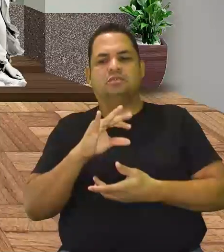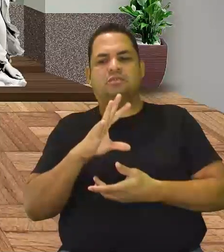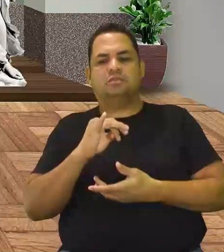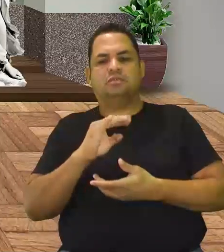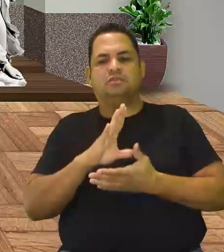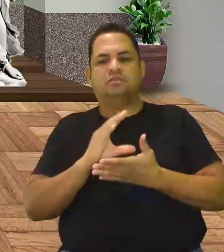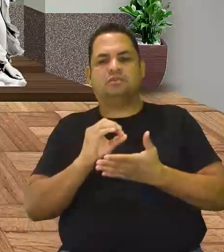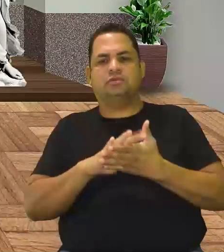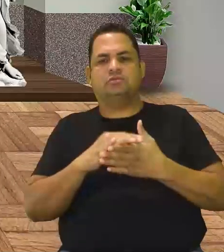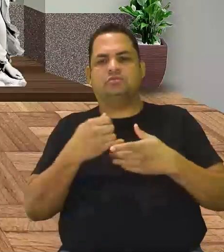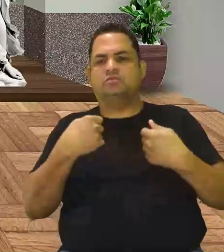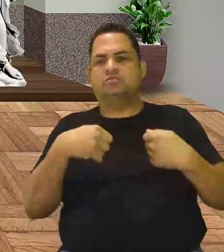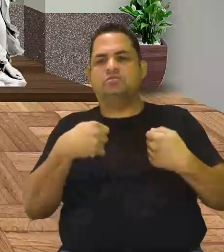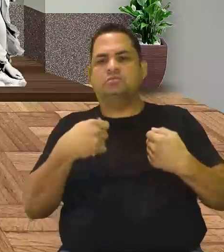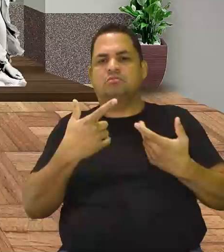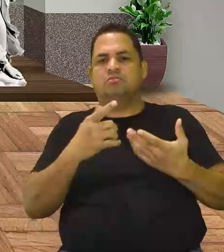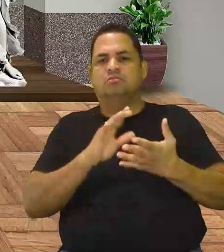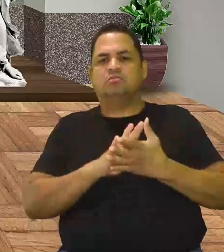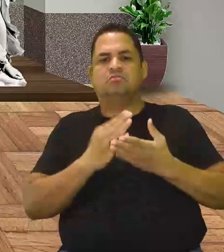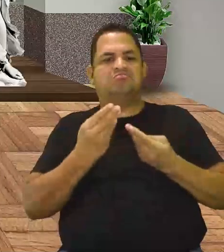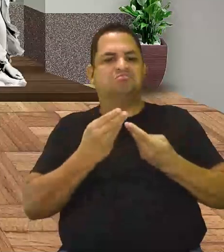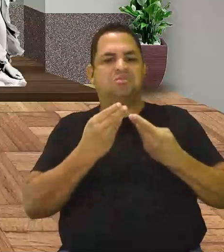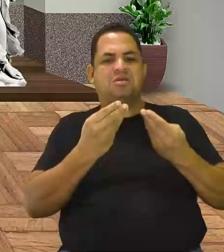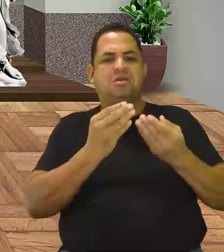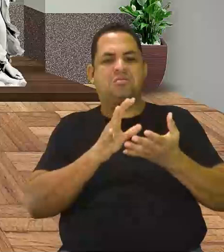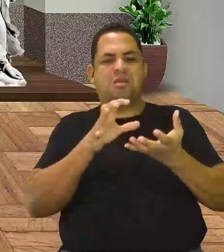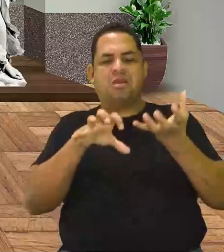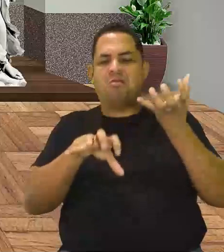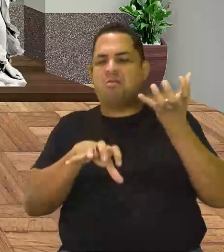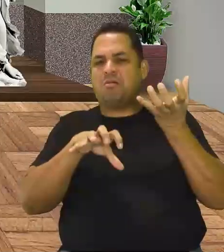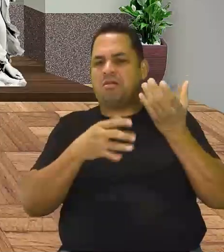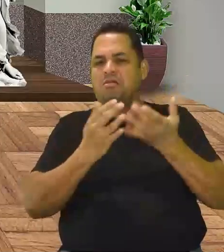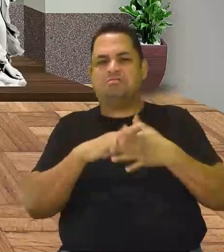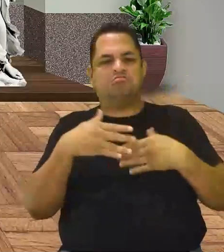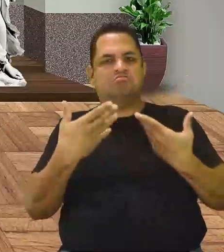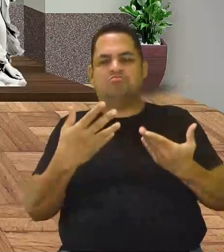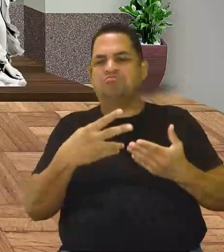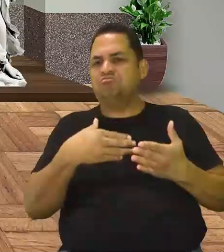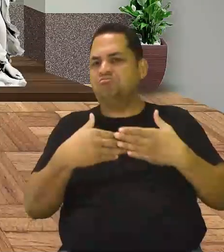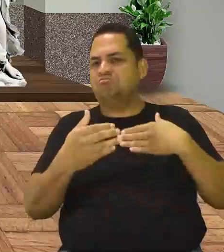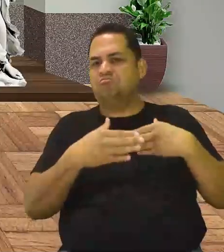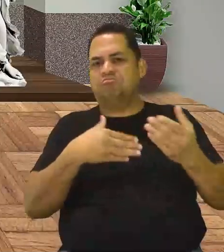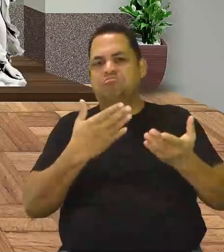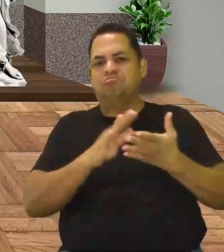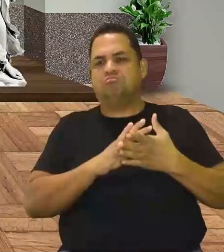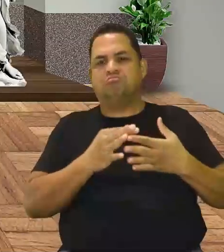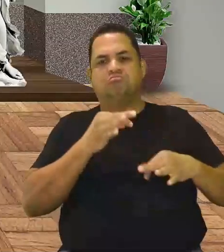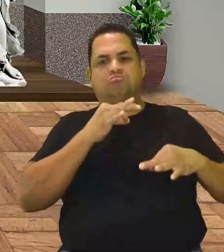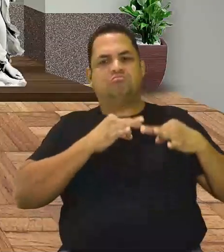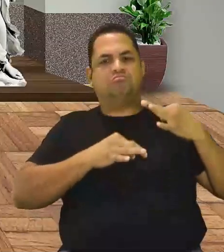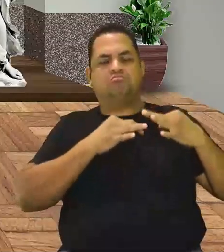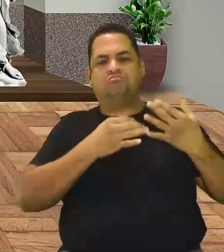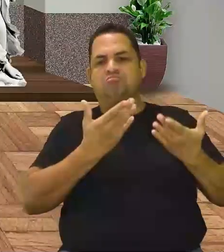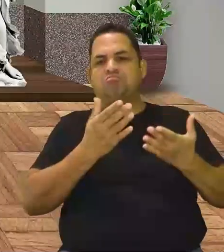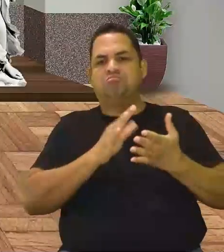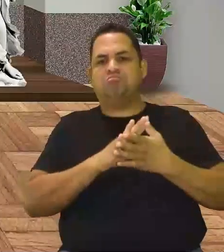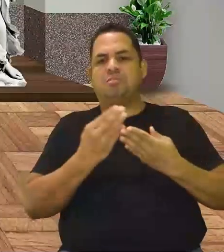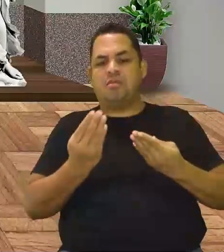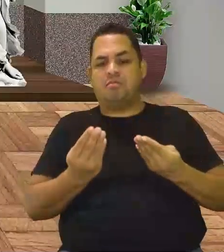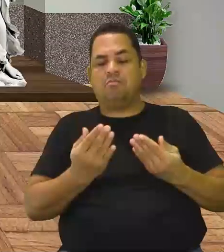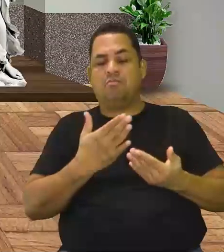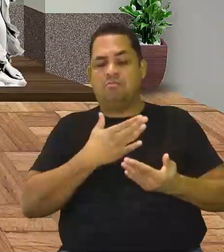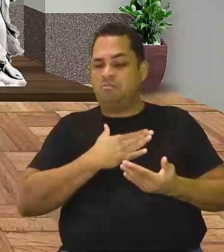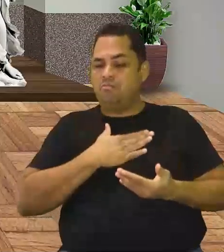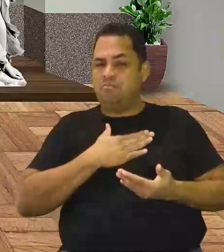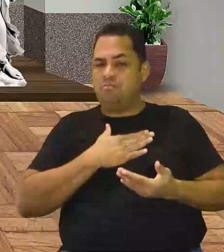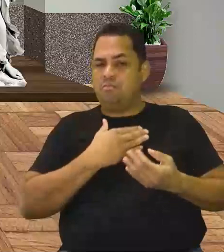não precisa fazer as coisas, mandar para o Congresso Nacional, não responde no judiciário. Me dê o poder que agora